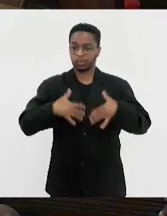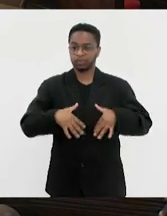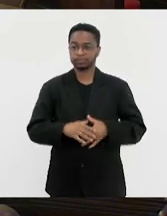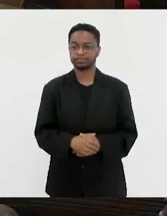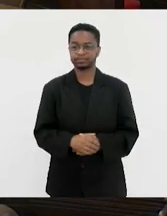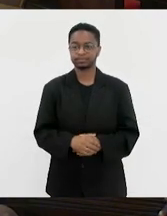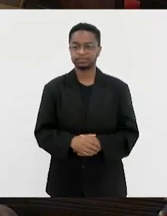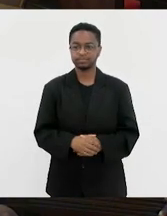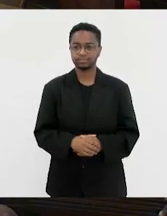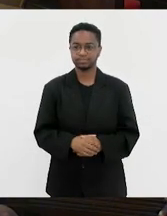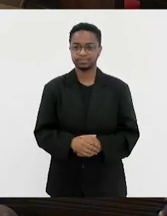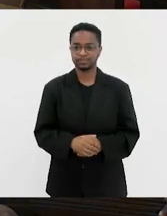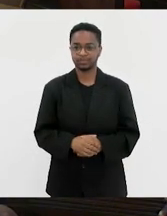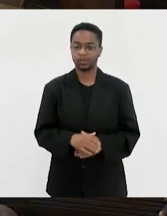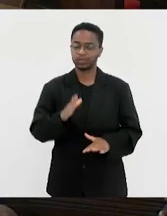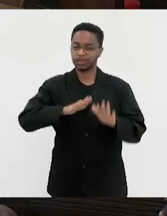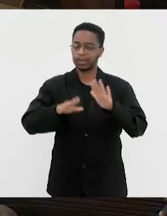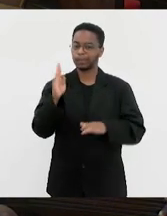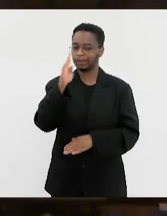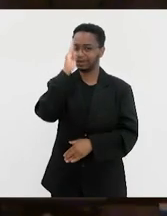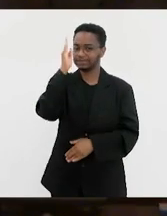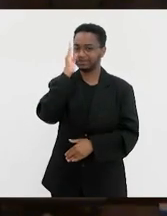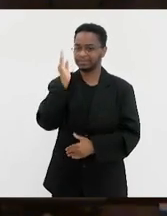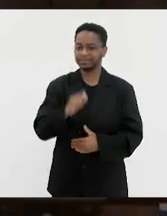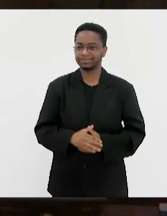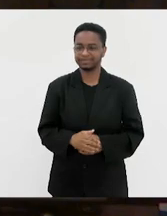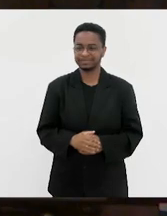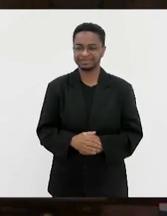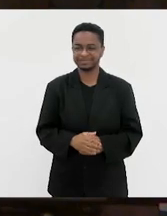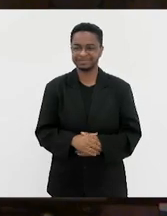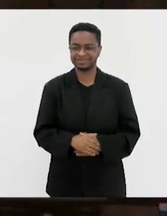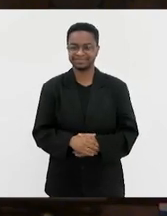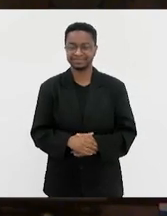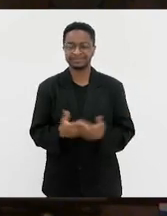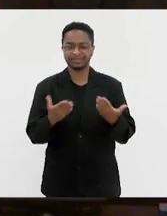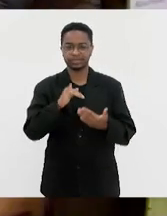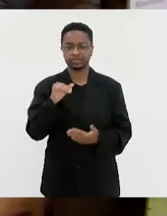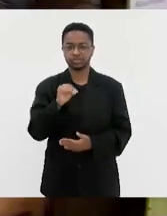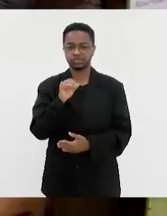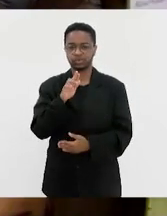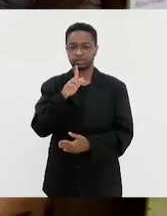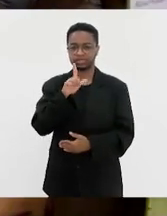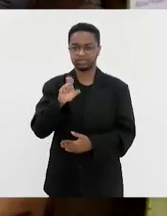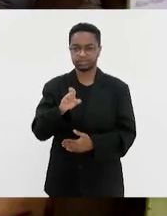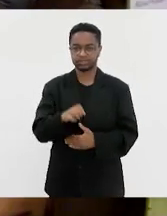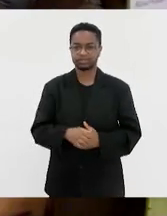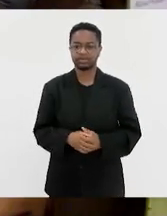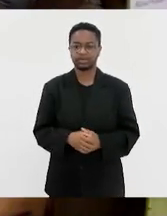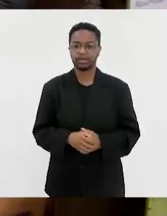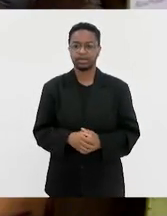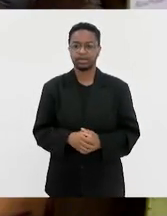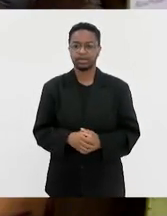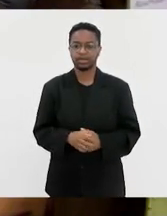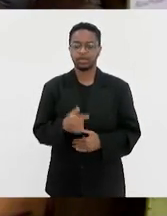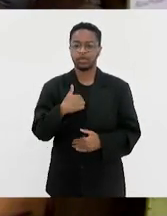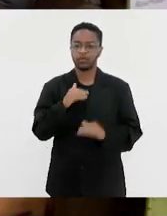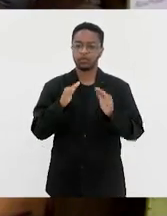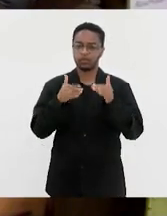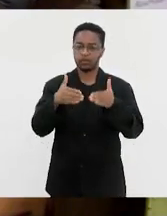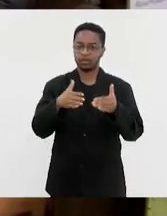Miranda. Agora passar a palavra aí para o Jorge Miranda. Bem, eu vou me ater à parte política,